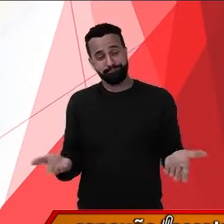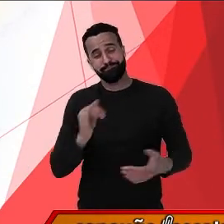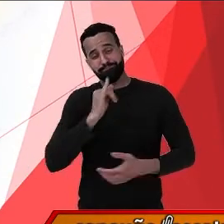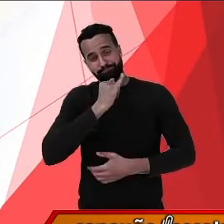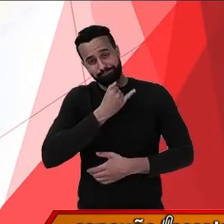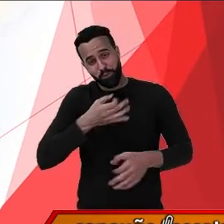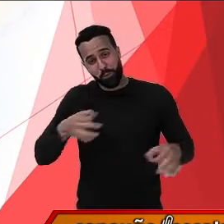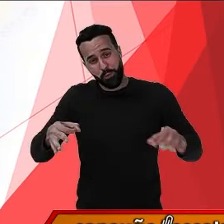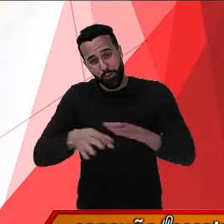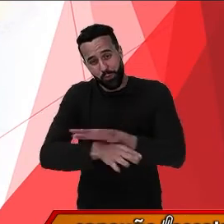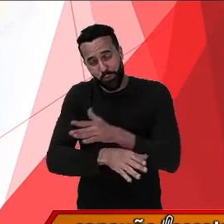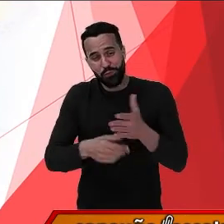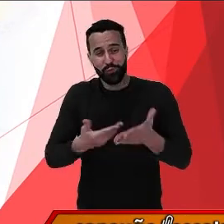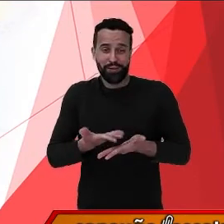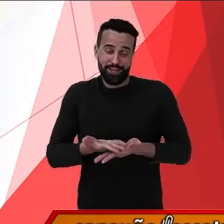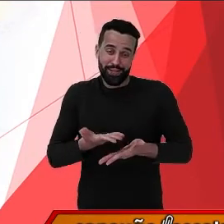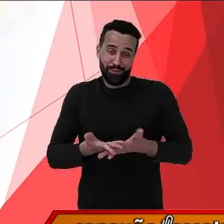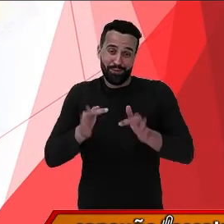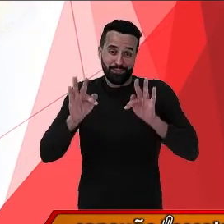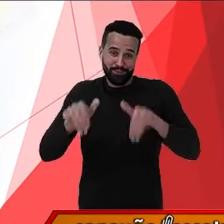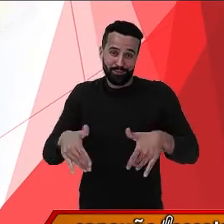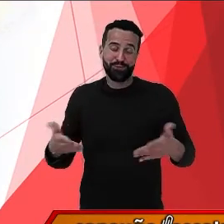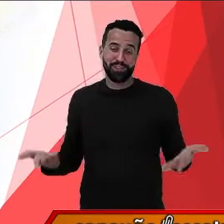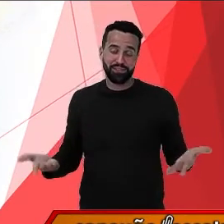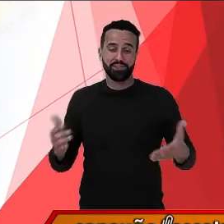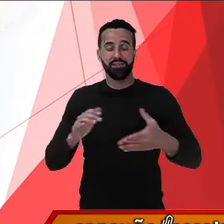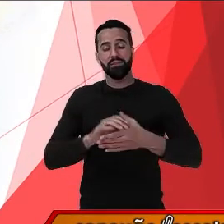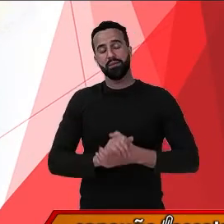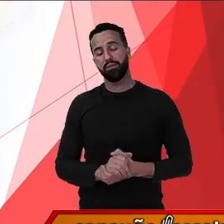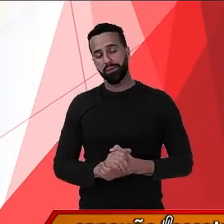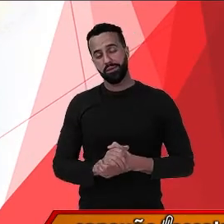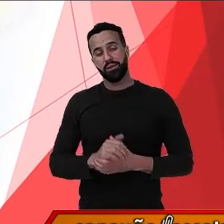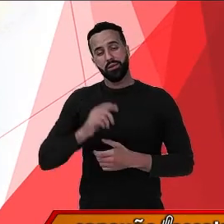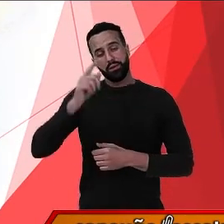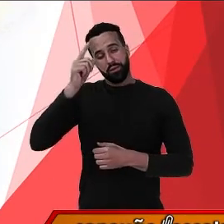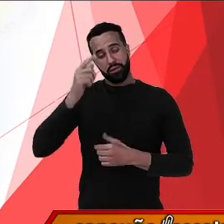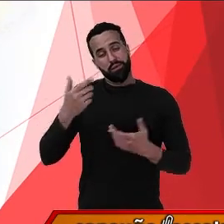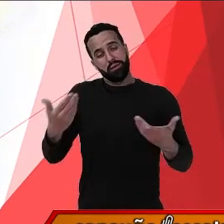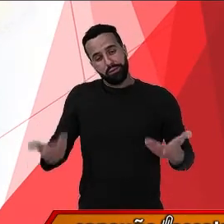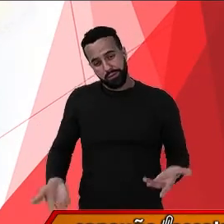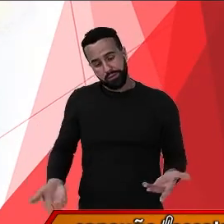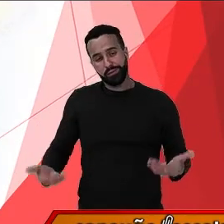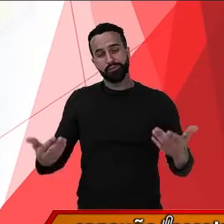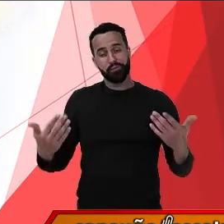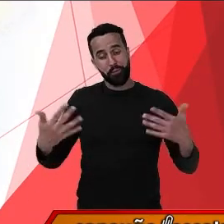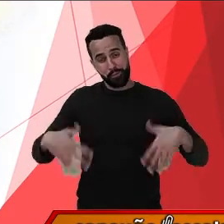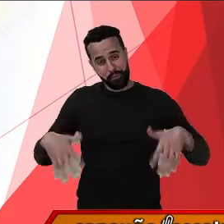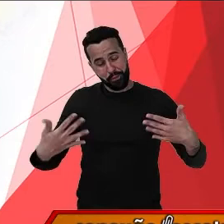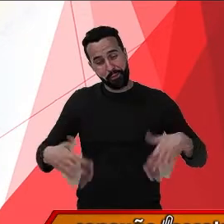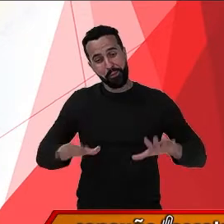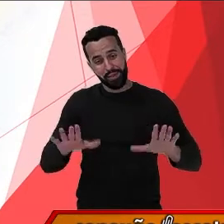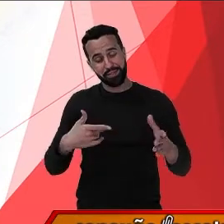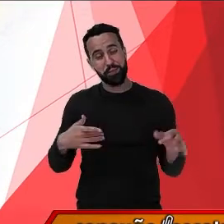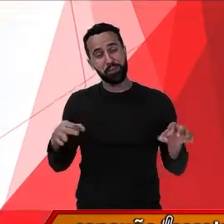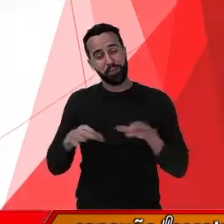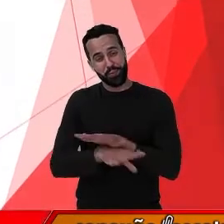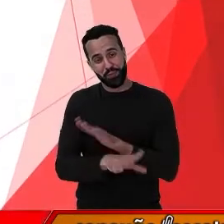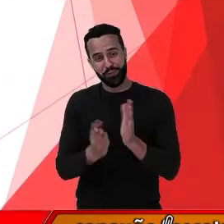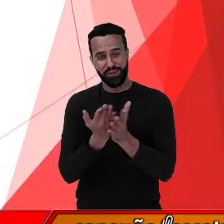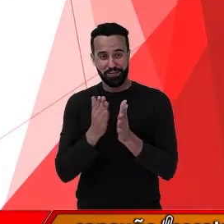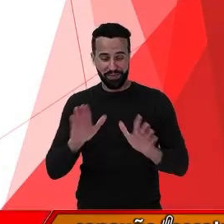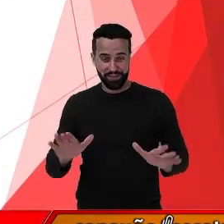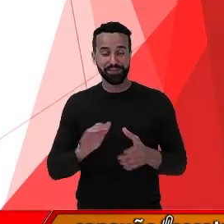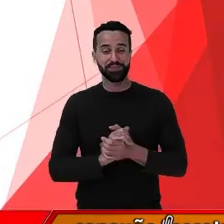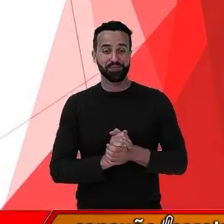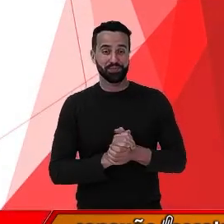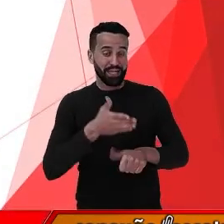Ficou triste, né? Fala a verdade. Você deu até aquele desanimado, mas infelizmente está acabando. E a atividade já vai crescer aí na sua